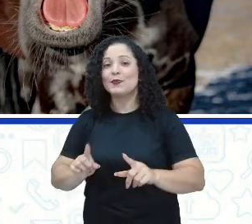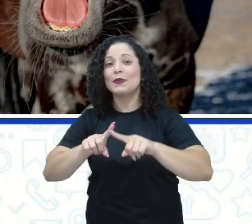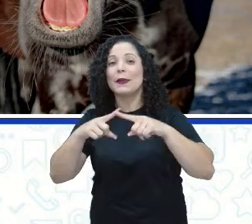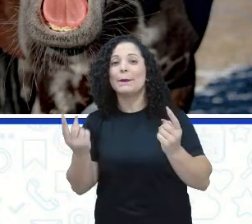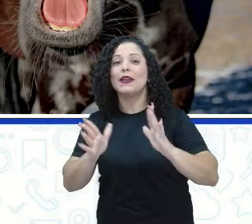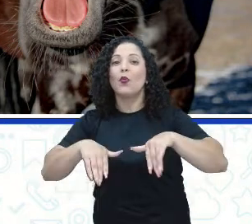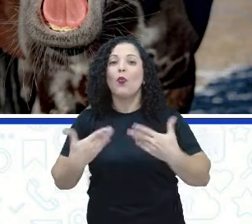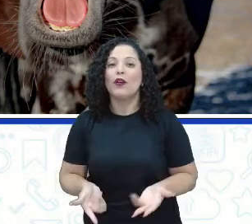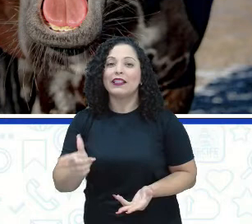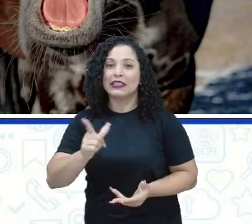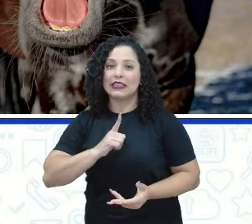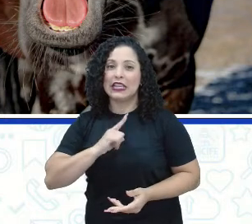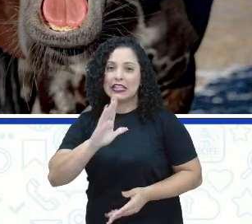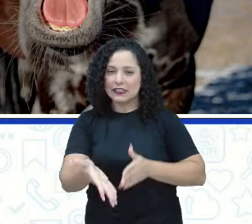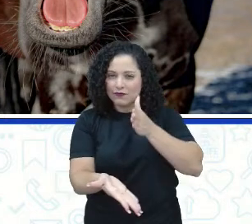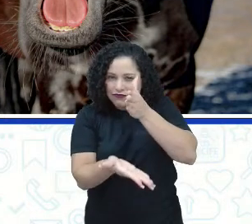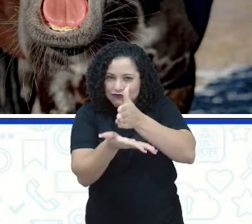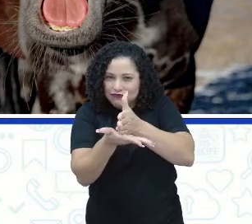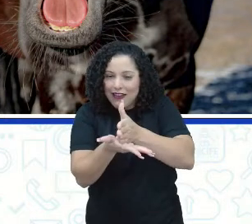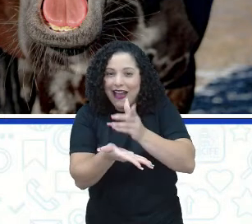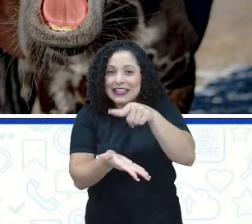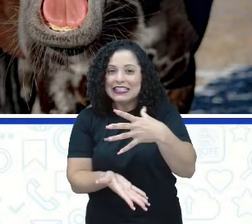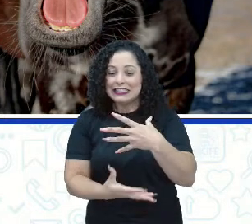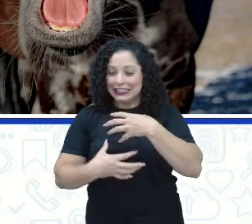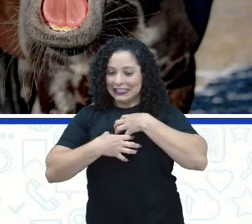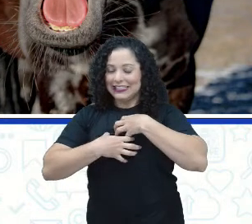essa ruptura é que vem o riso.